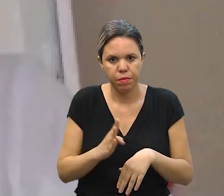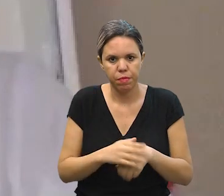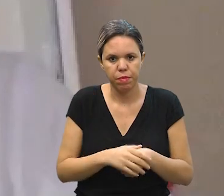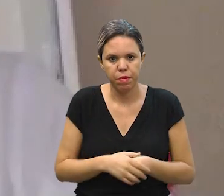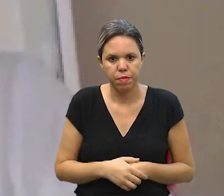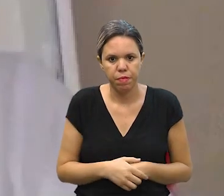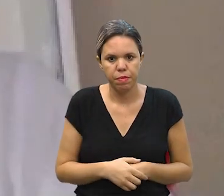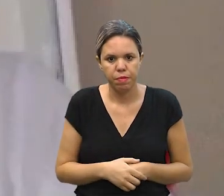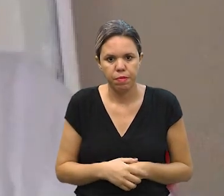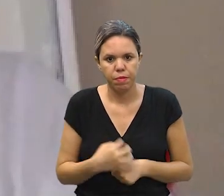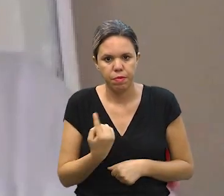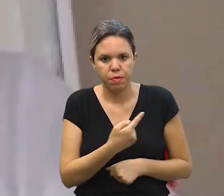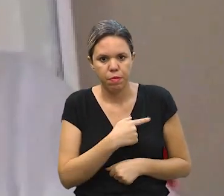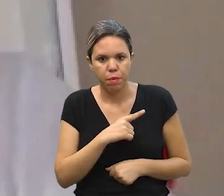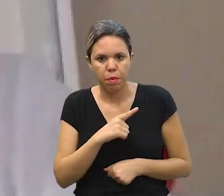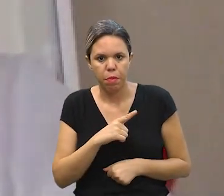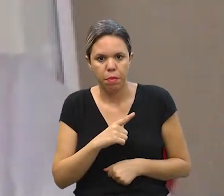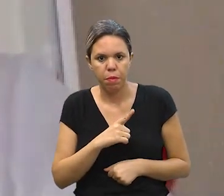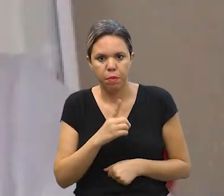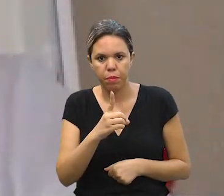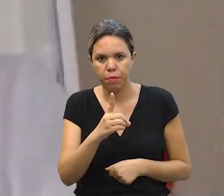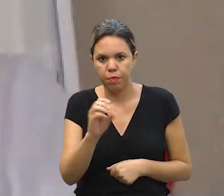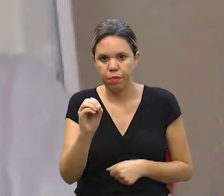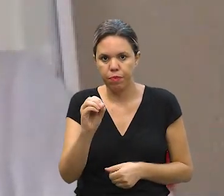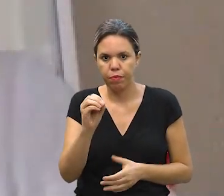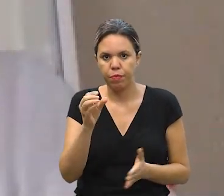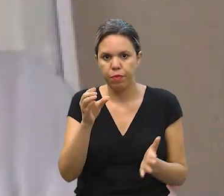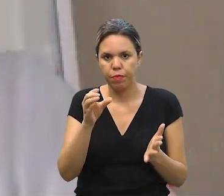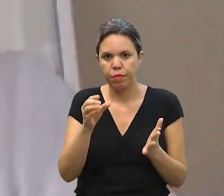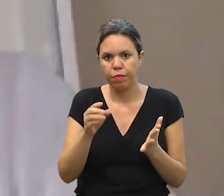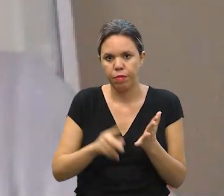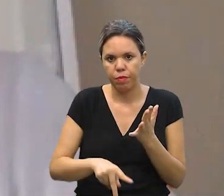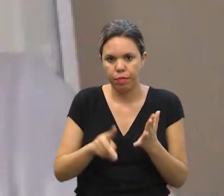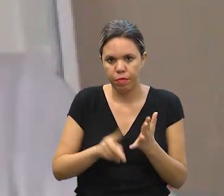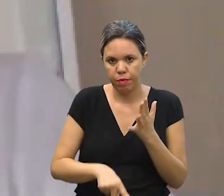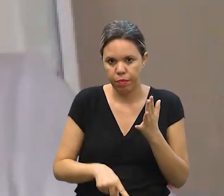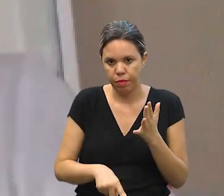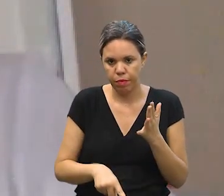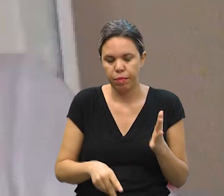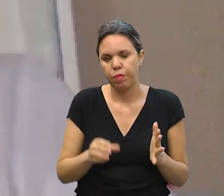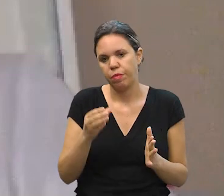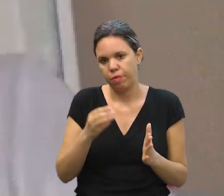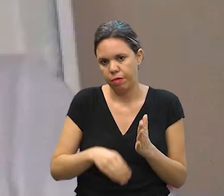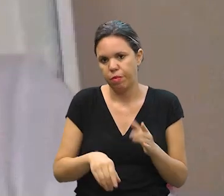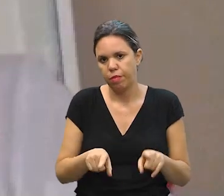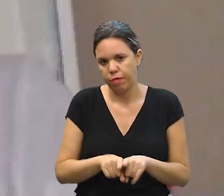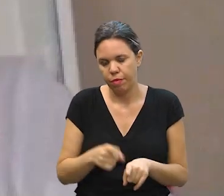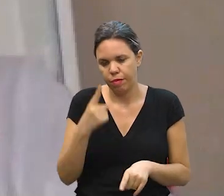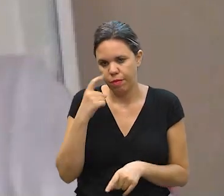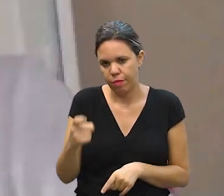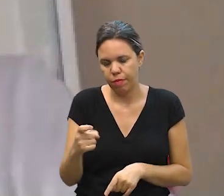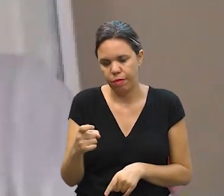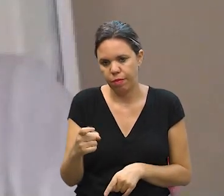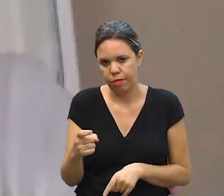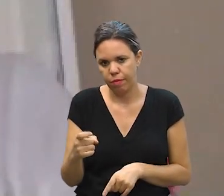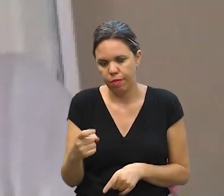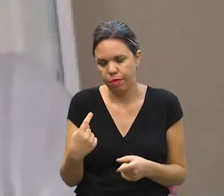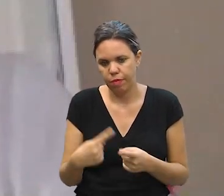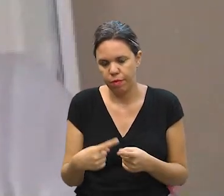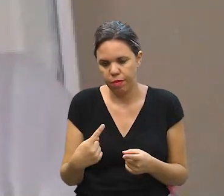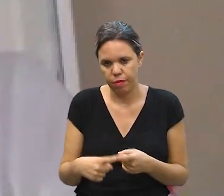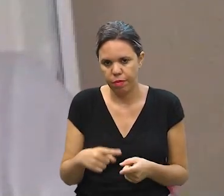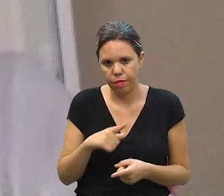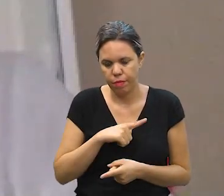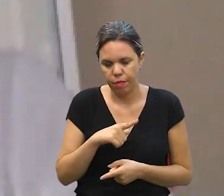brasileira. Então, nós temos 10 capítulos muito interessantes, porque